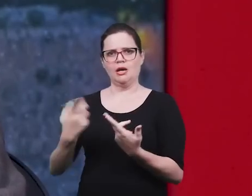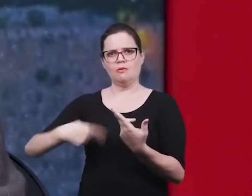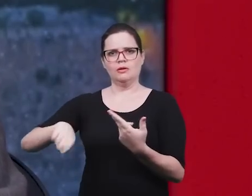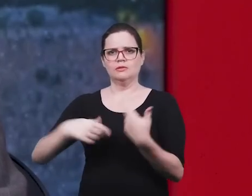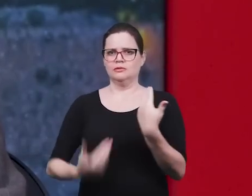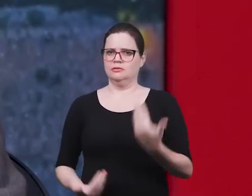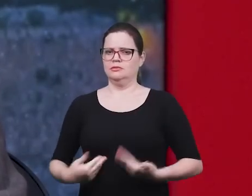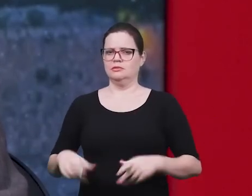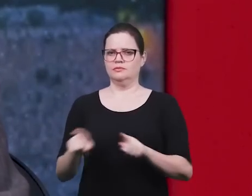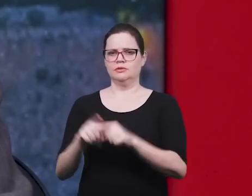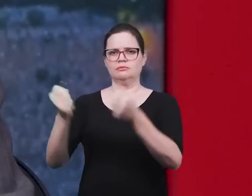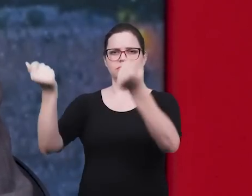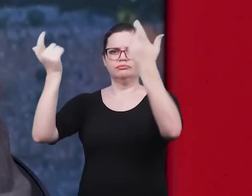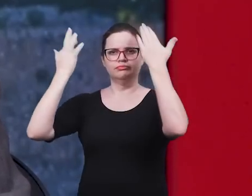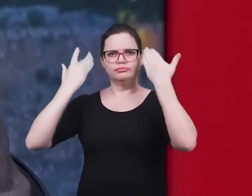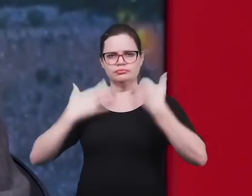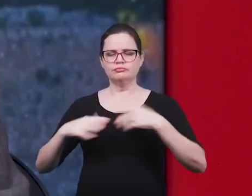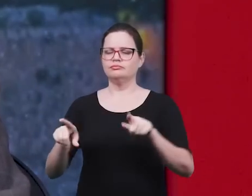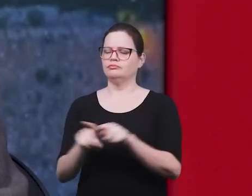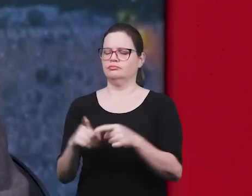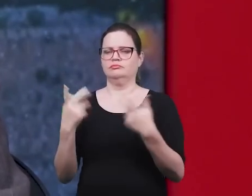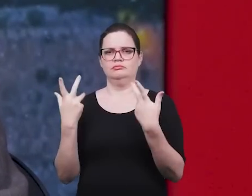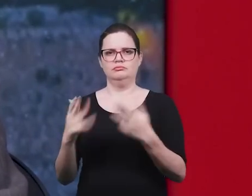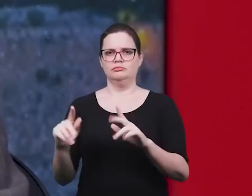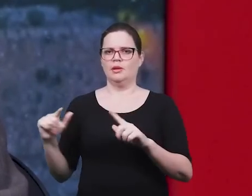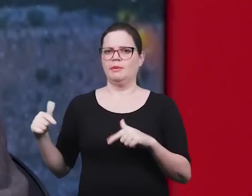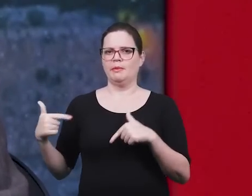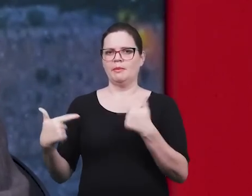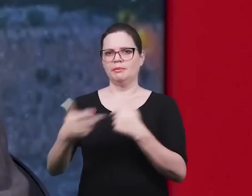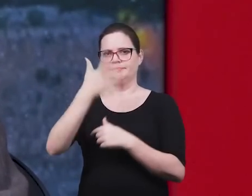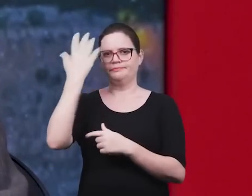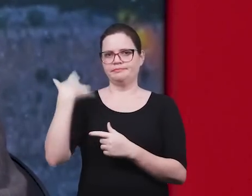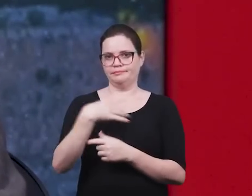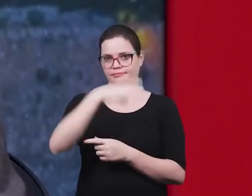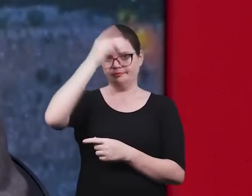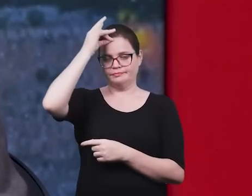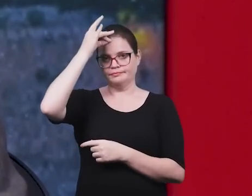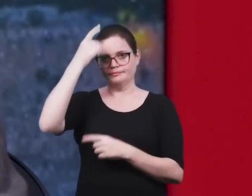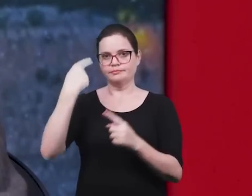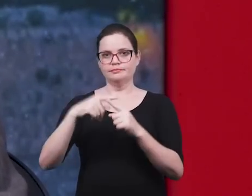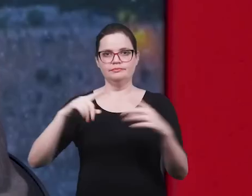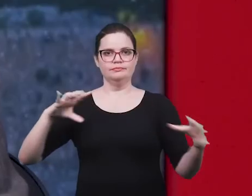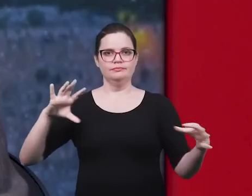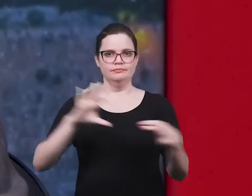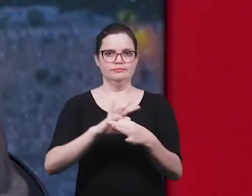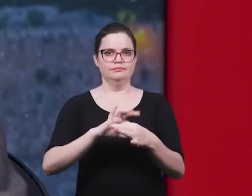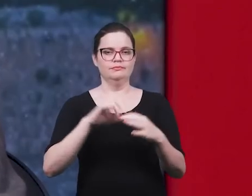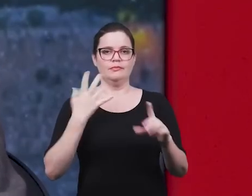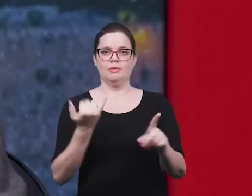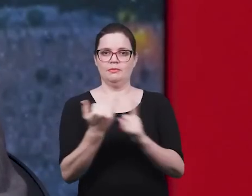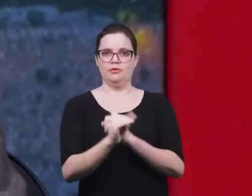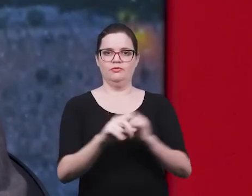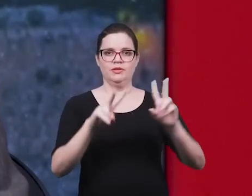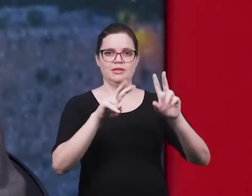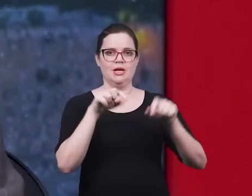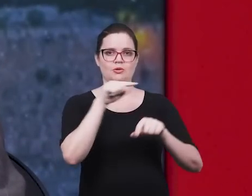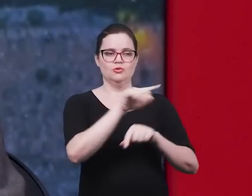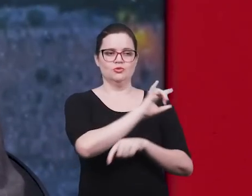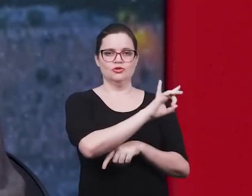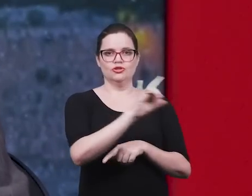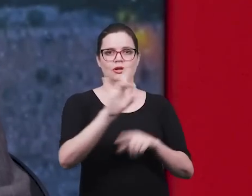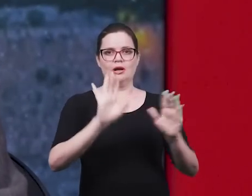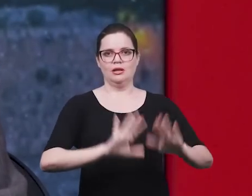forma, a igreja se beneficia de uma operação do Espírito Santo ligada a uma aplicação profética de